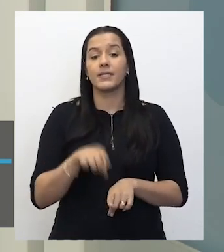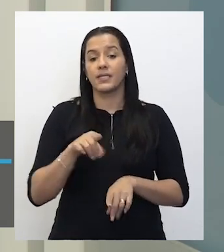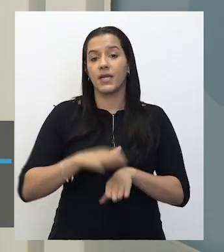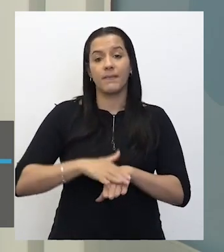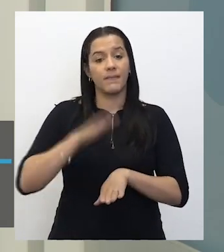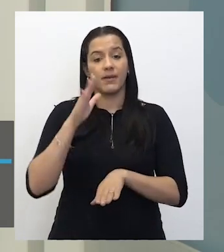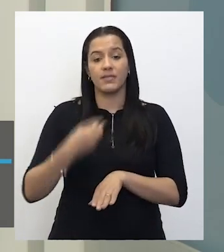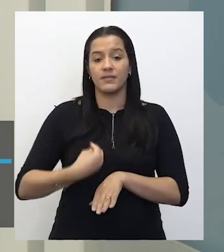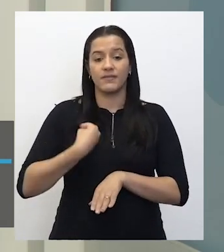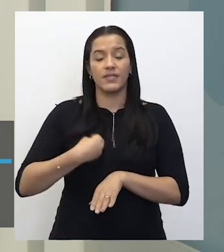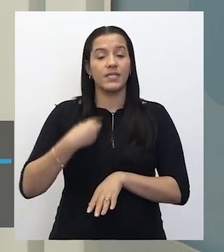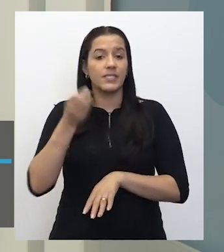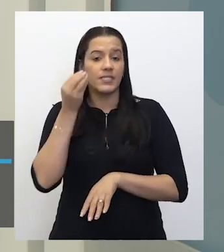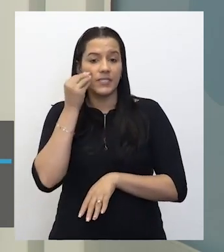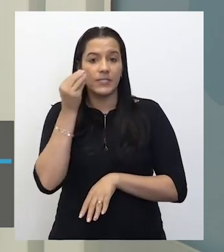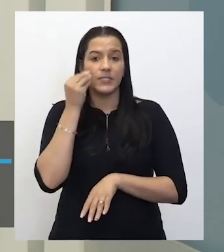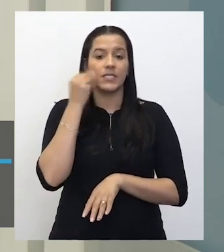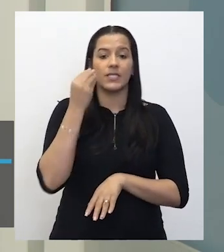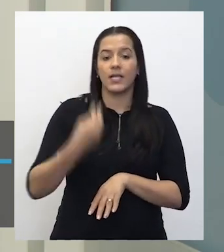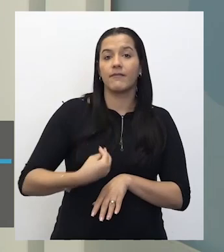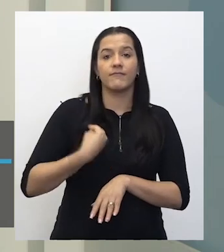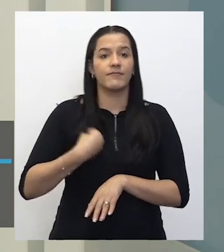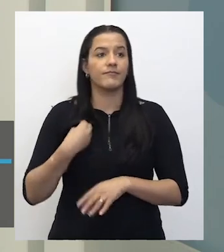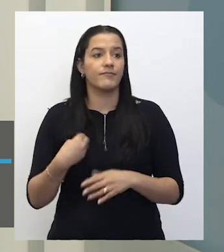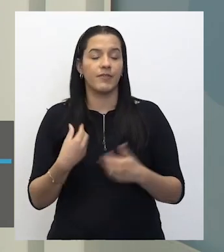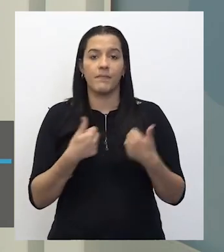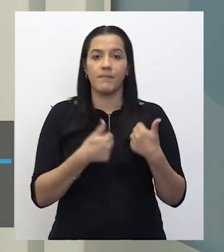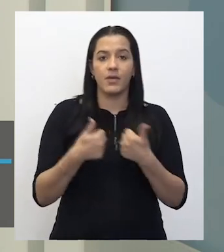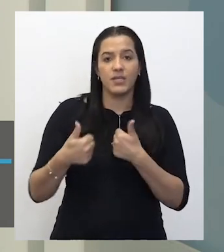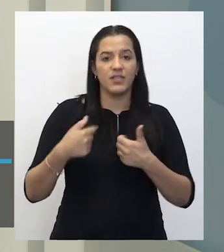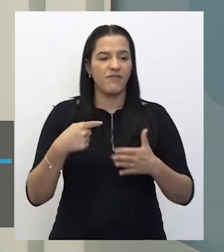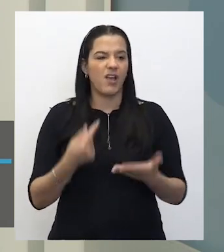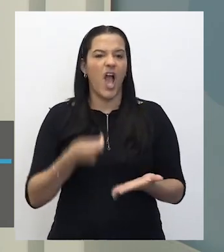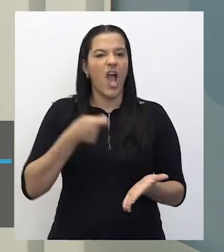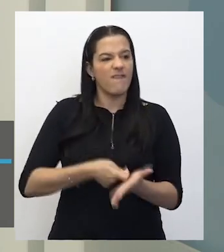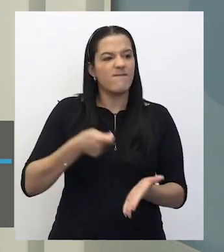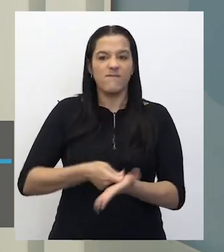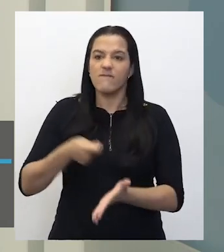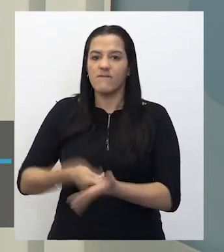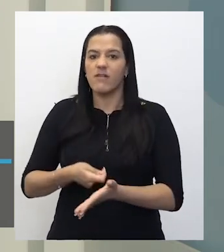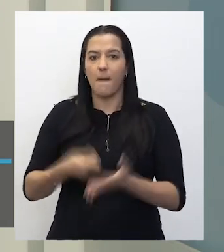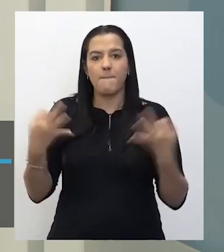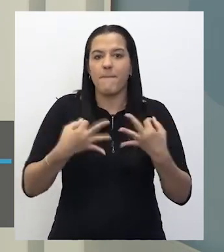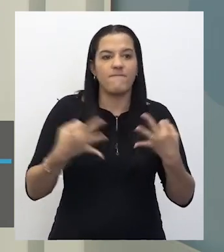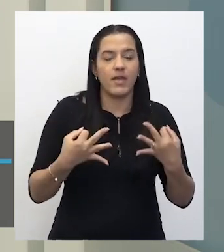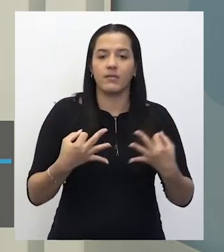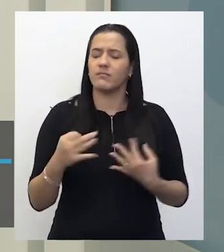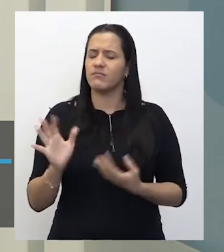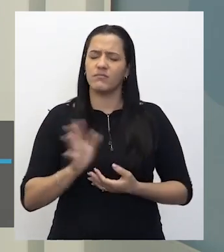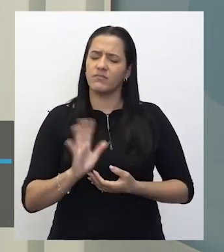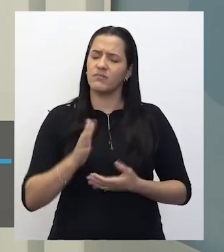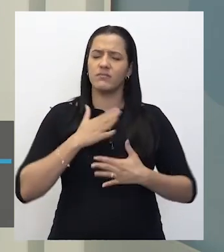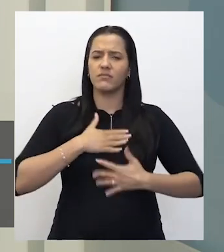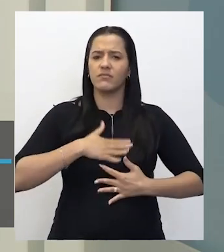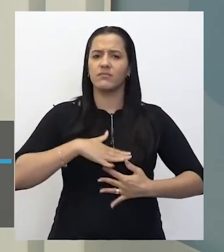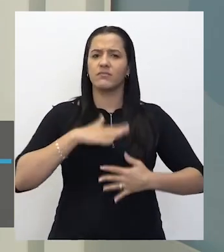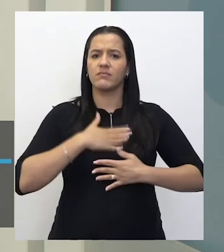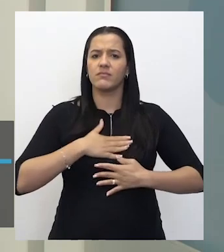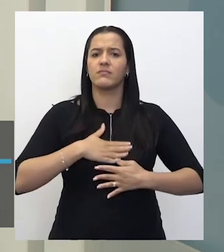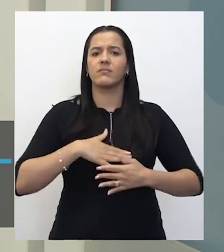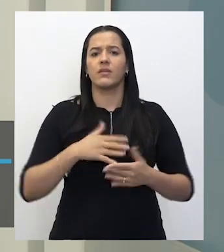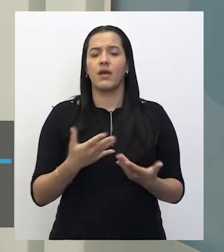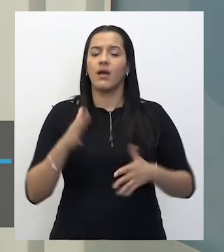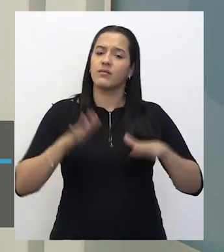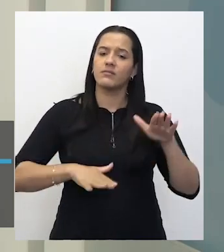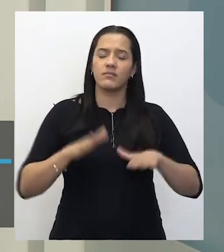vida, tentar viver mais sem se cobrar, né? A gente quer ser perfeito o tempo inteiro e nem sempre